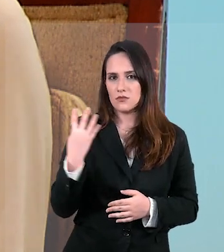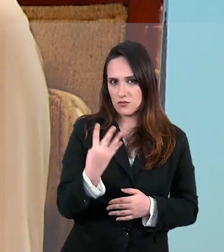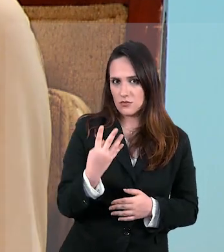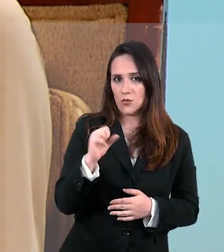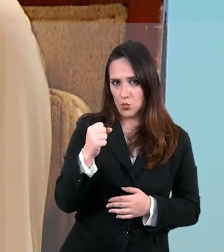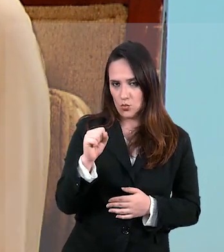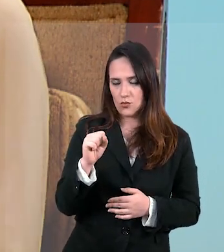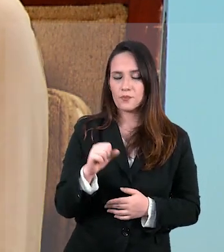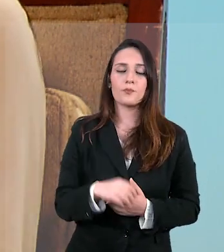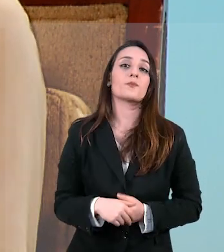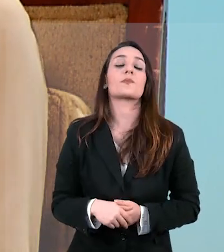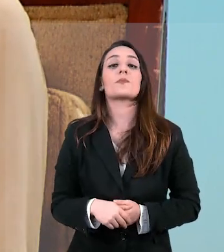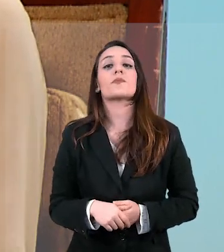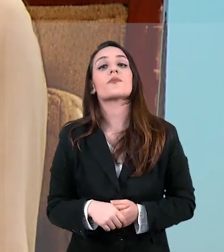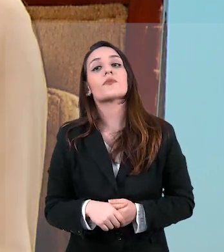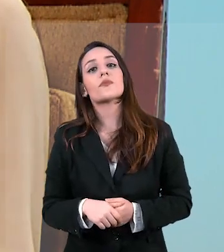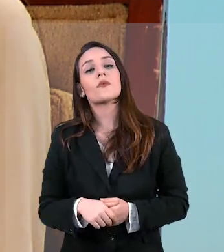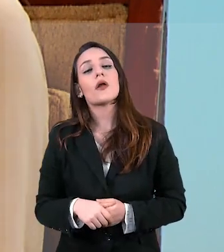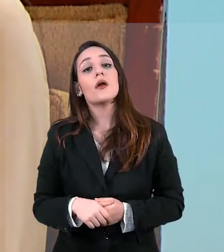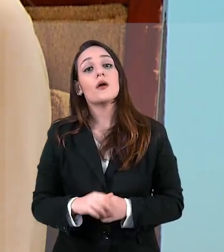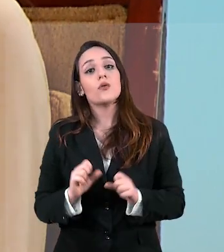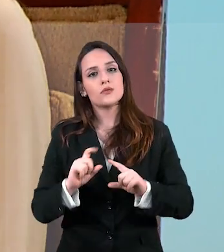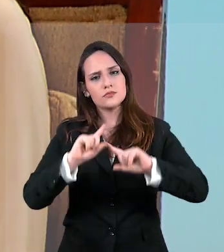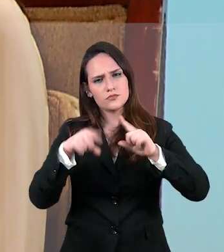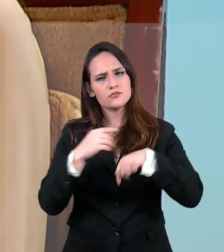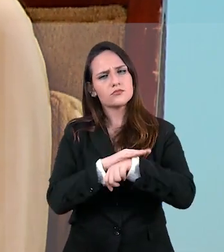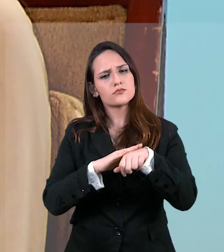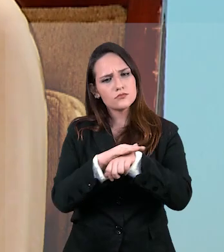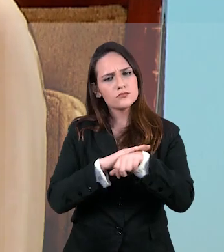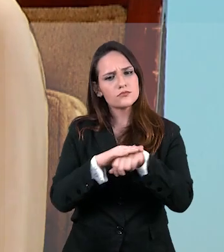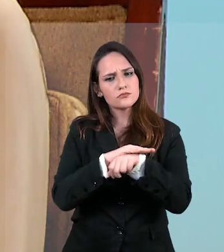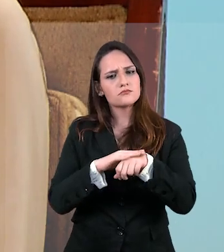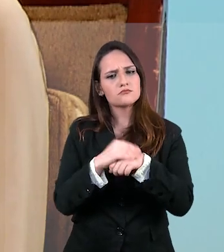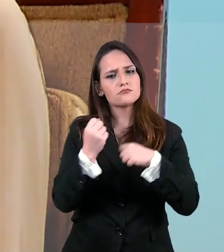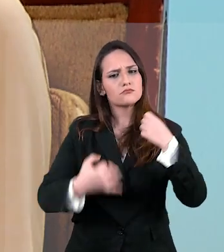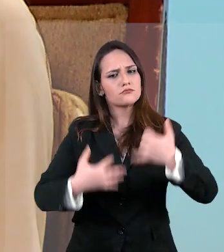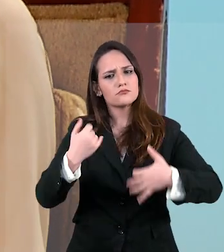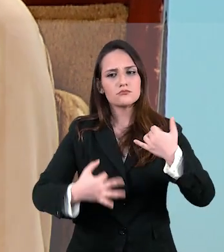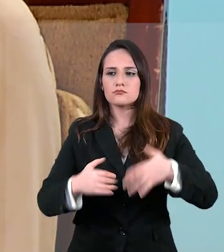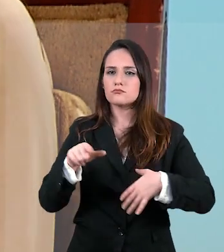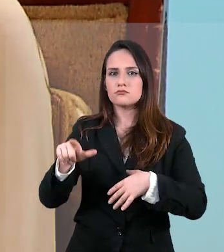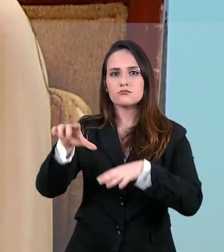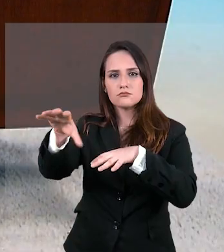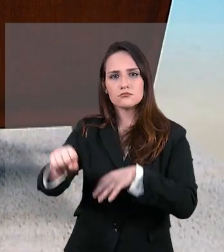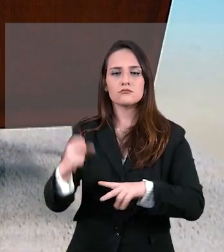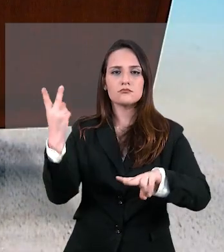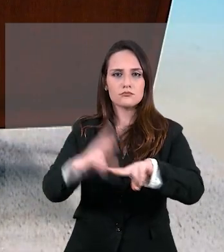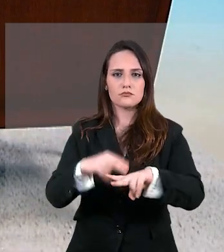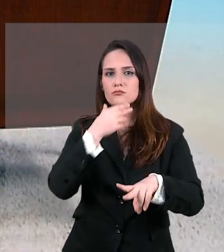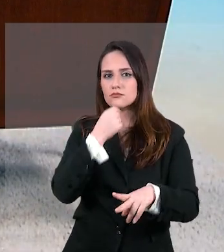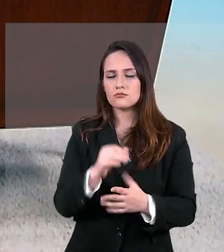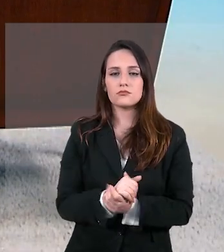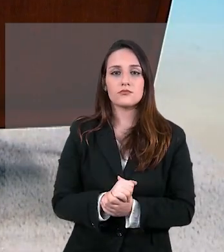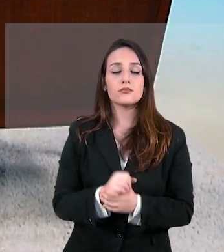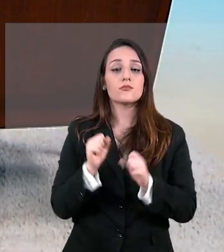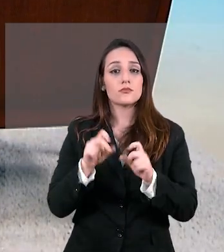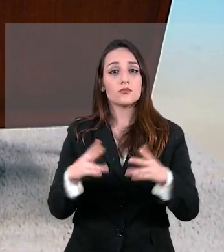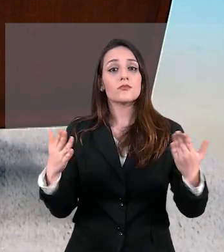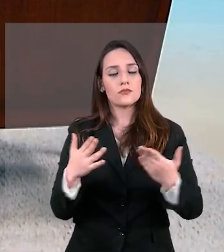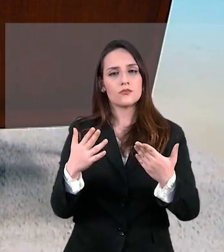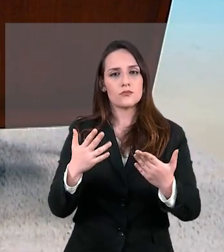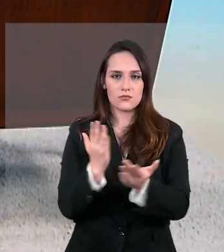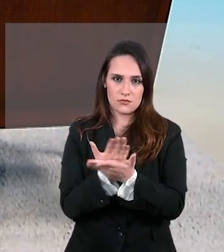e depois de algumas conversas, ele levou o agressor preso. Para a gente encerrar, falar sobre